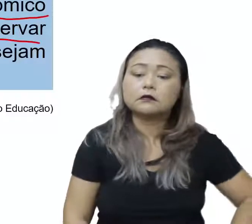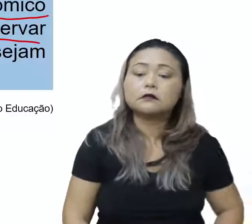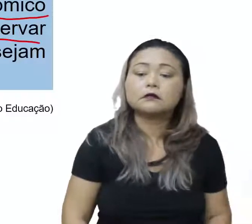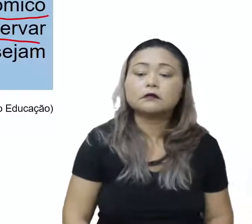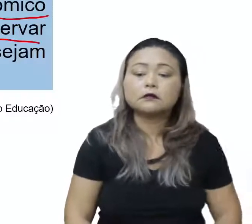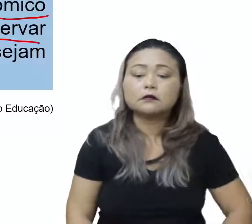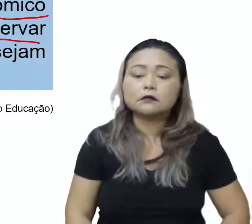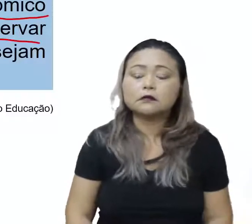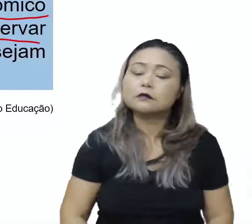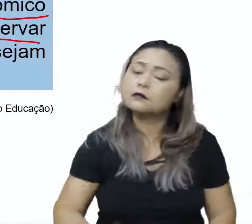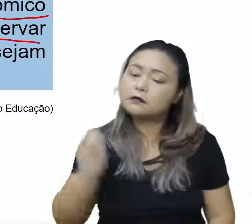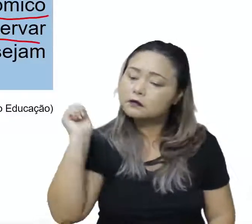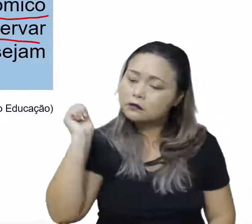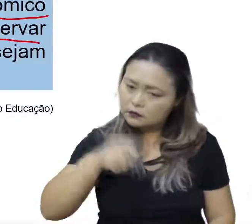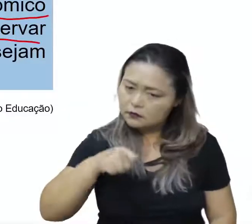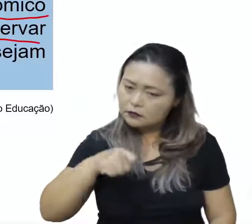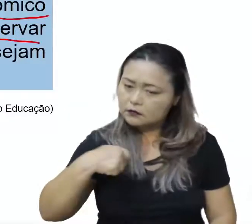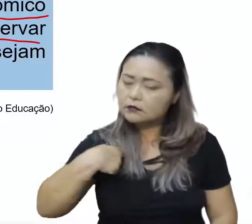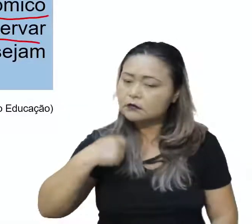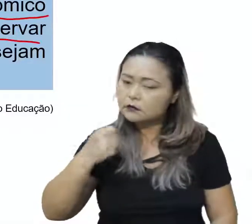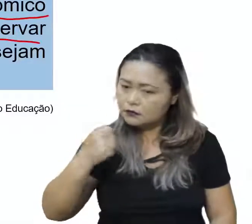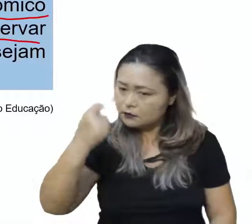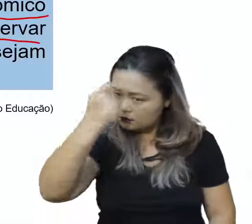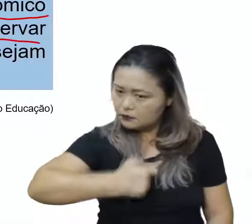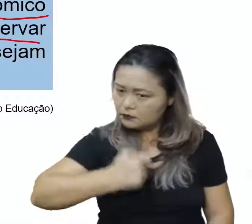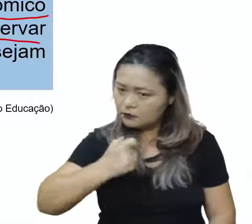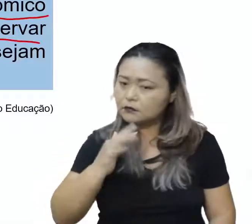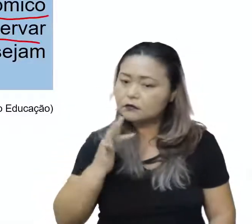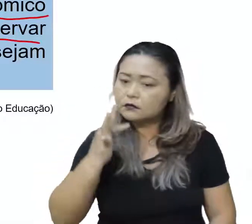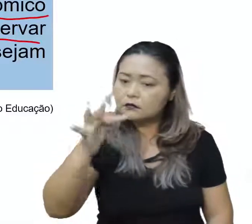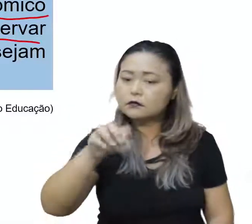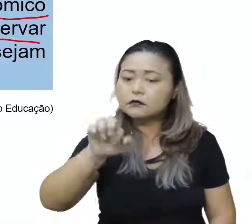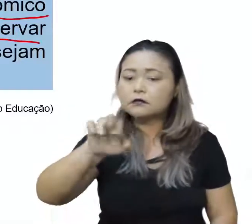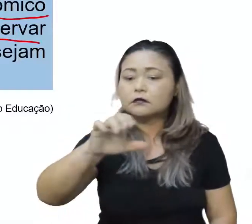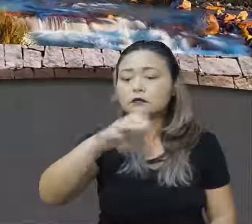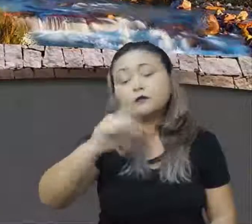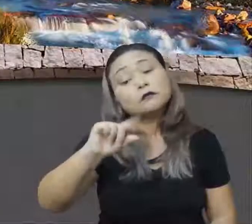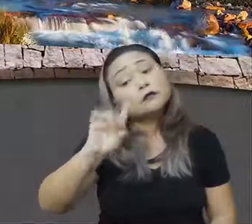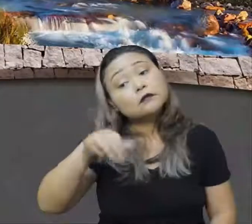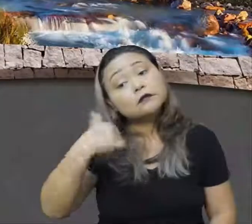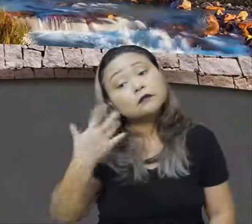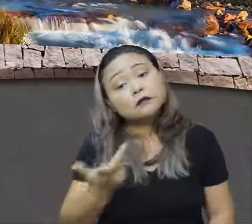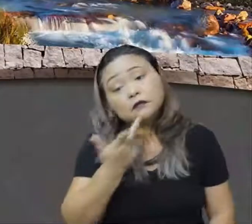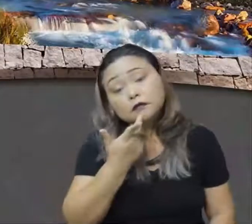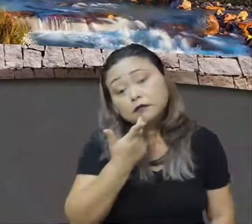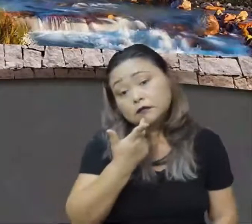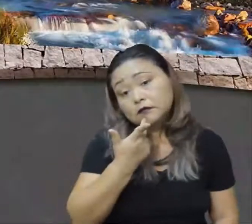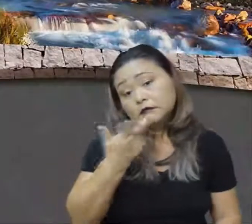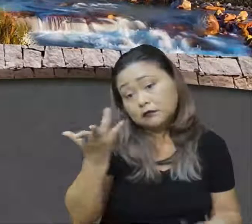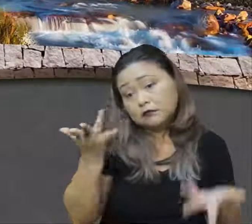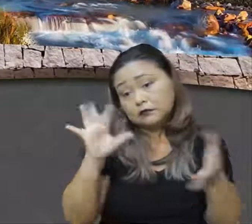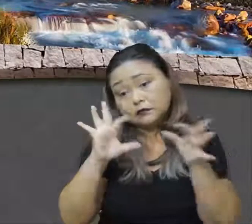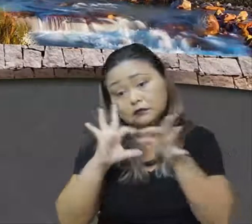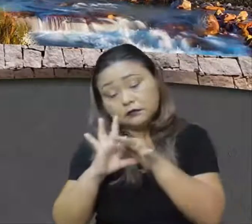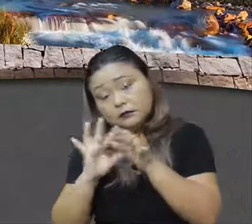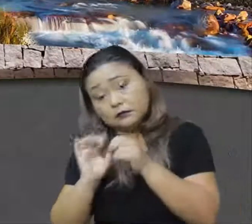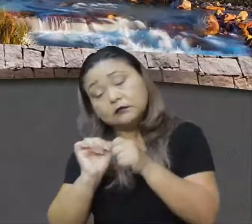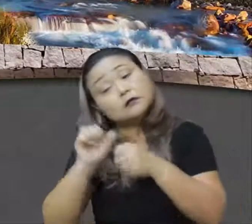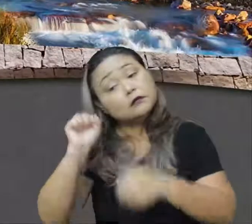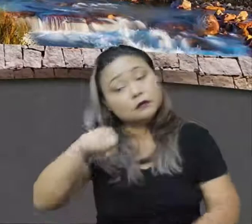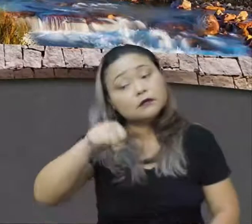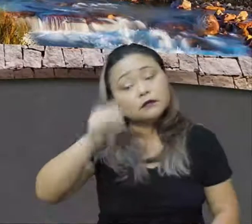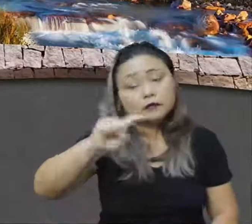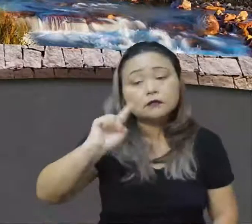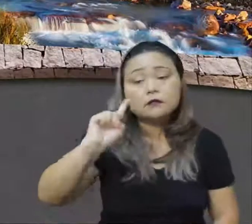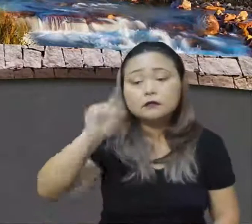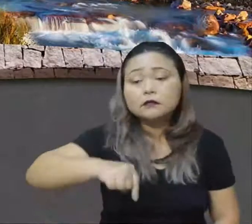Professor, então, eu posso ser considerado uma futura geração? Olha, se a gente olhar nesse contexto, sim, você